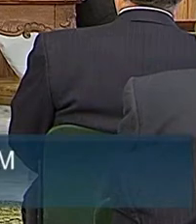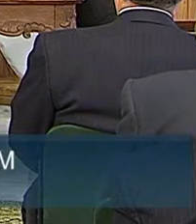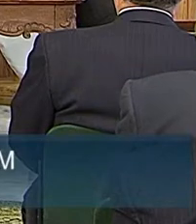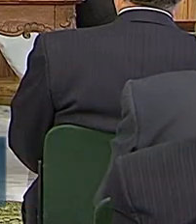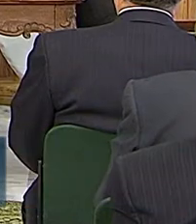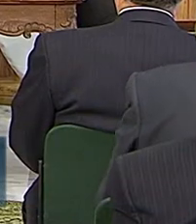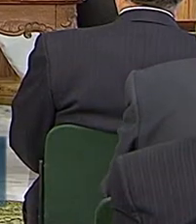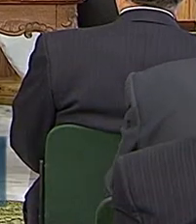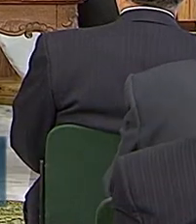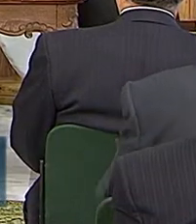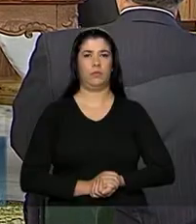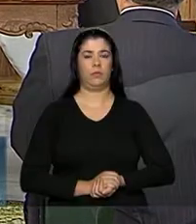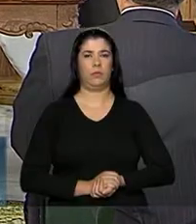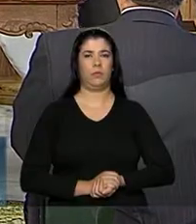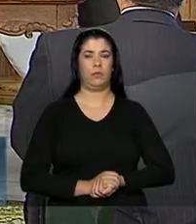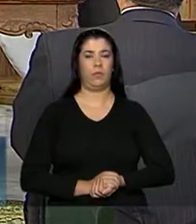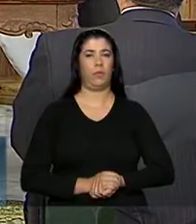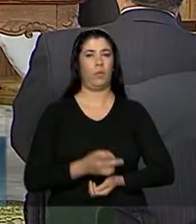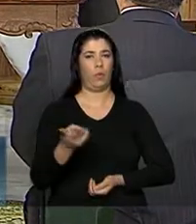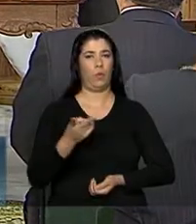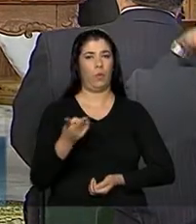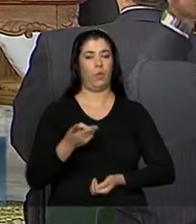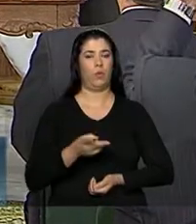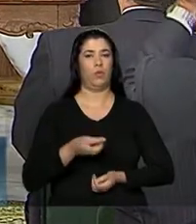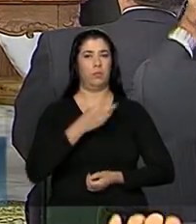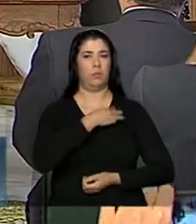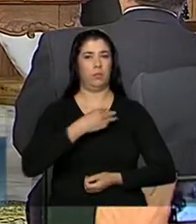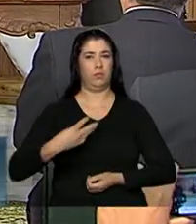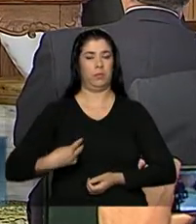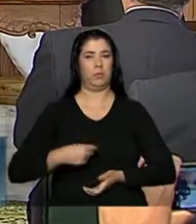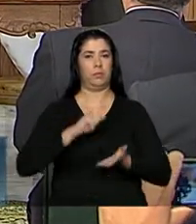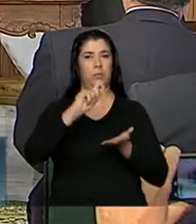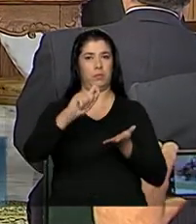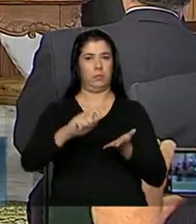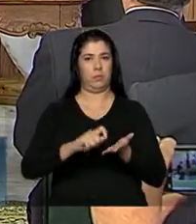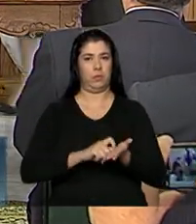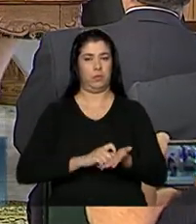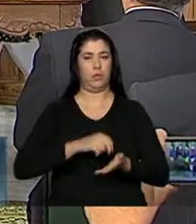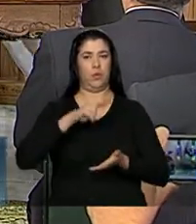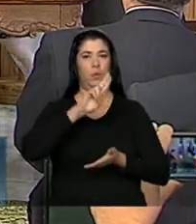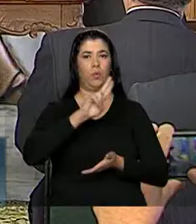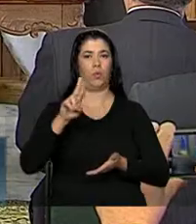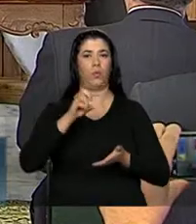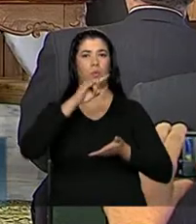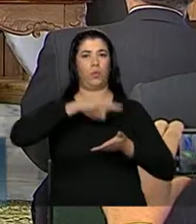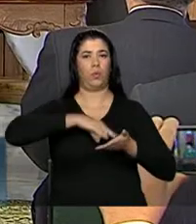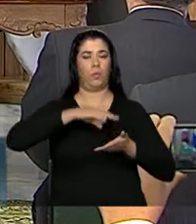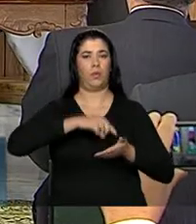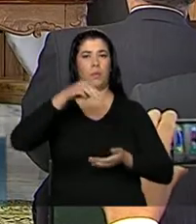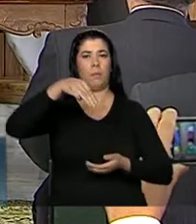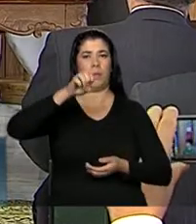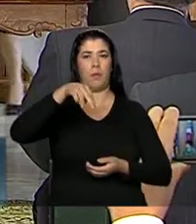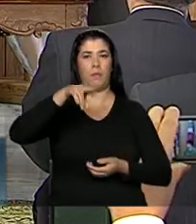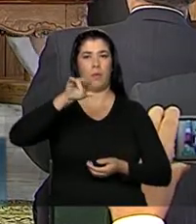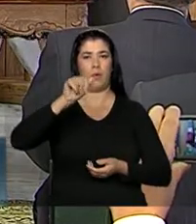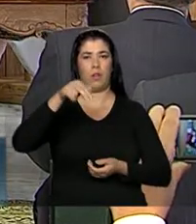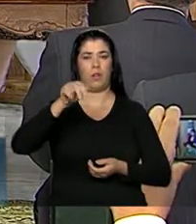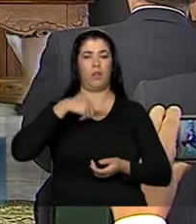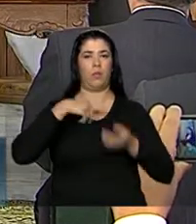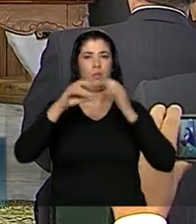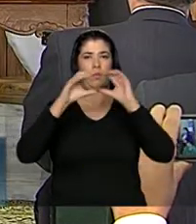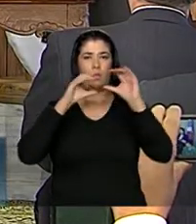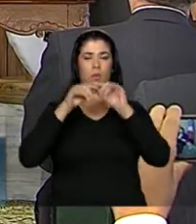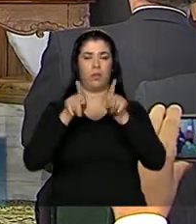Os mesmos ministros assinam também o memorando de entendimento no campo das tecnologias da informação e da